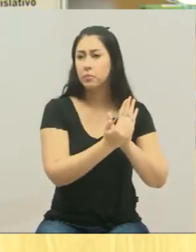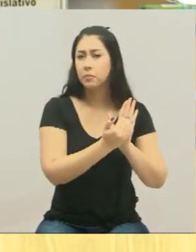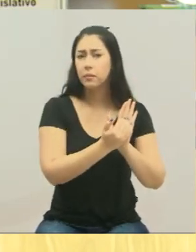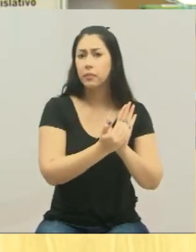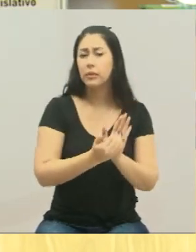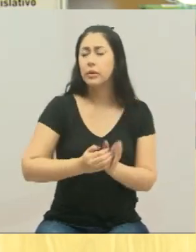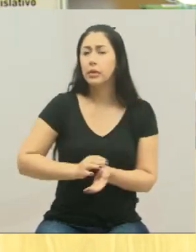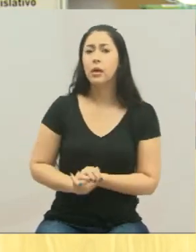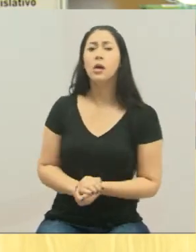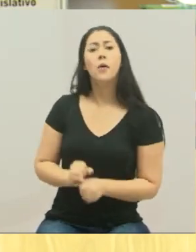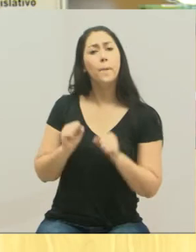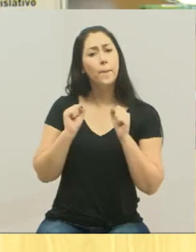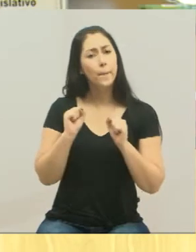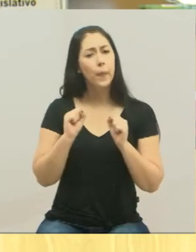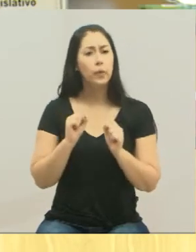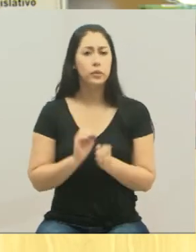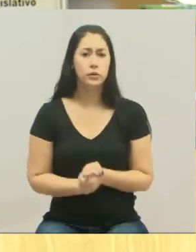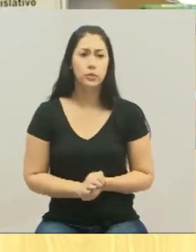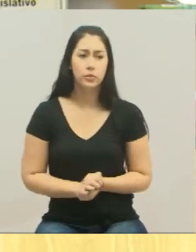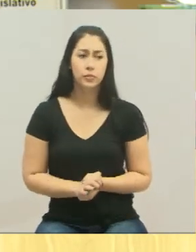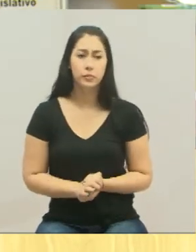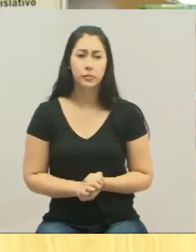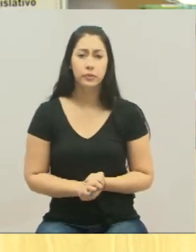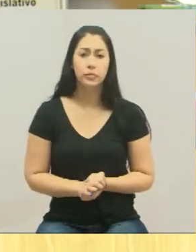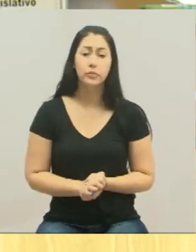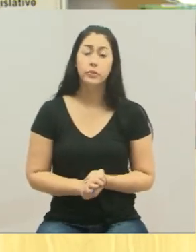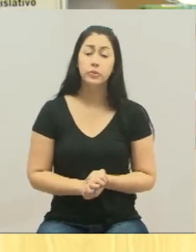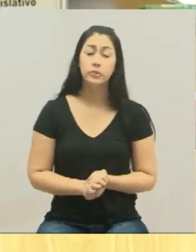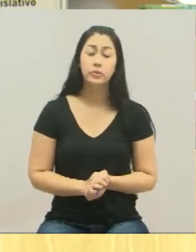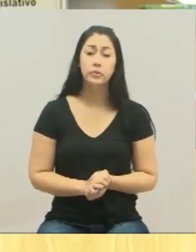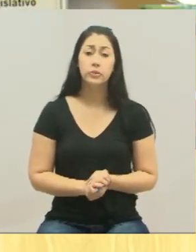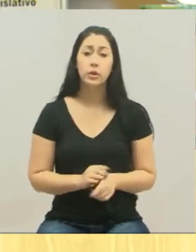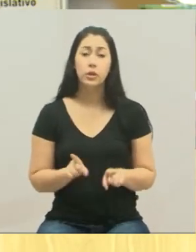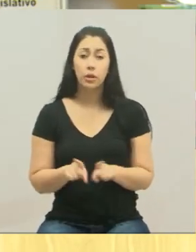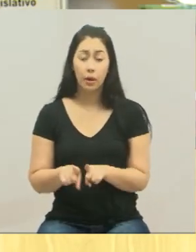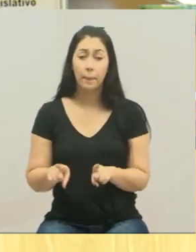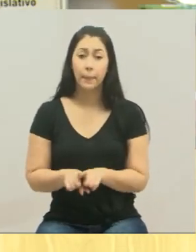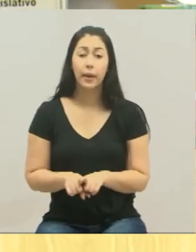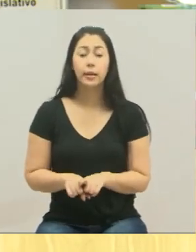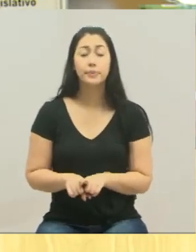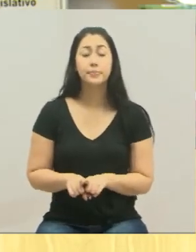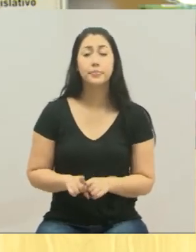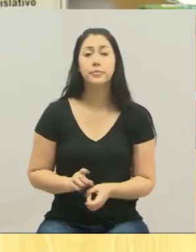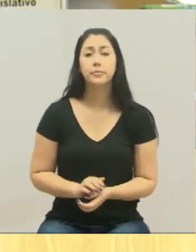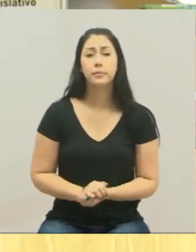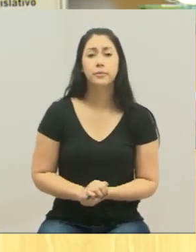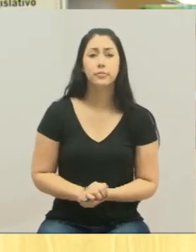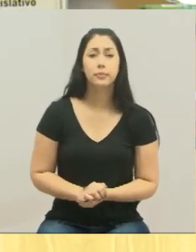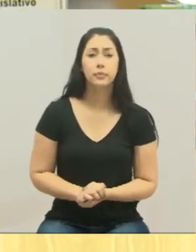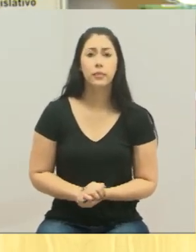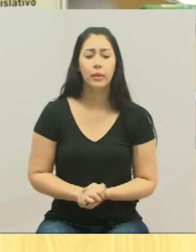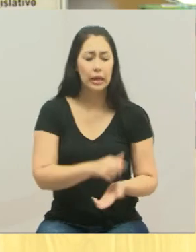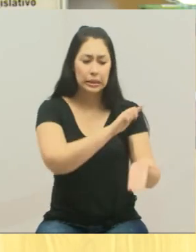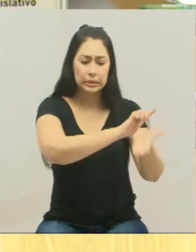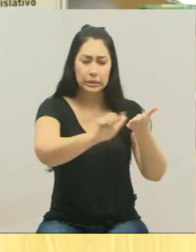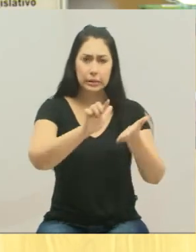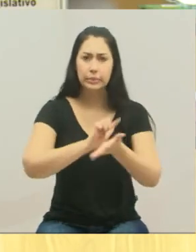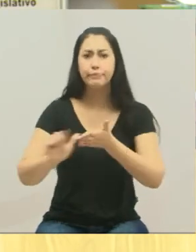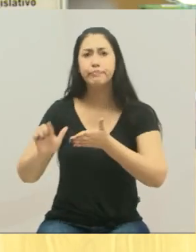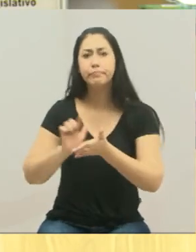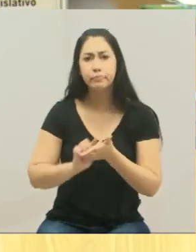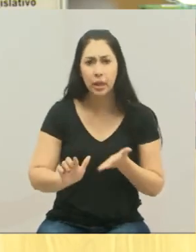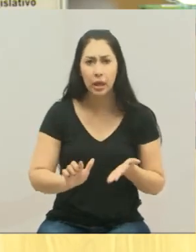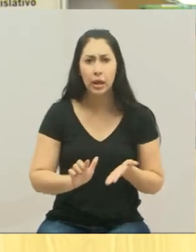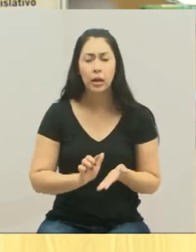o caso de interesse público e de total preservação da saúde e higiene, despoluição visível, promover a arrecadação da